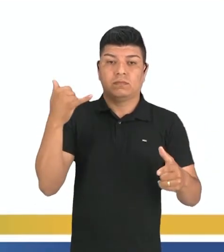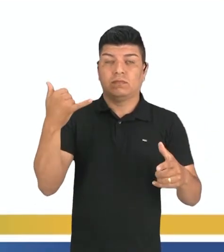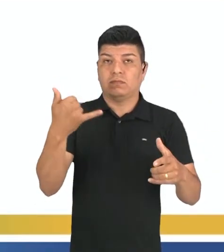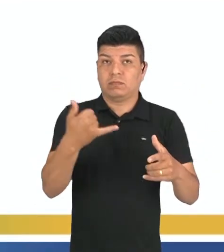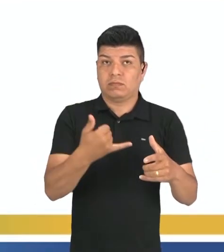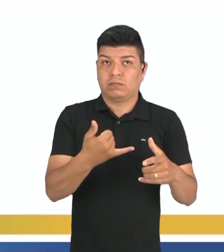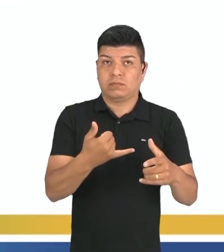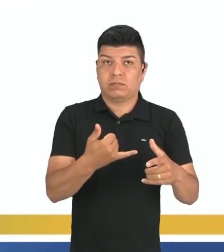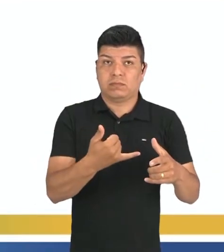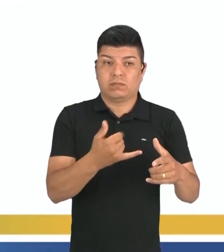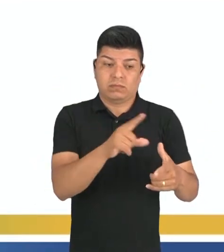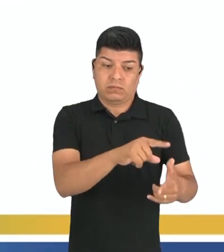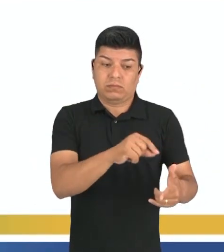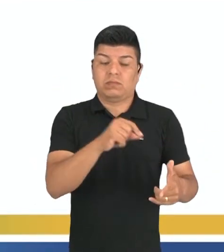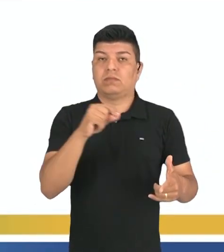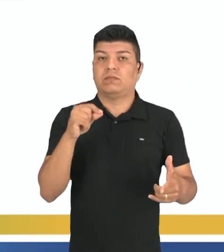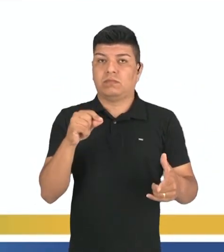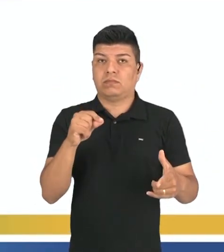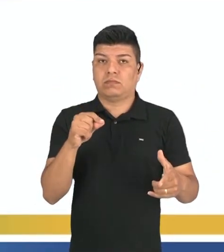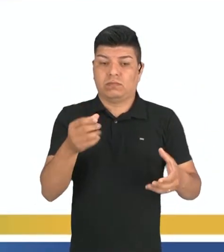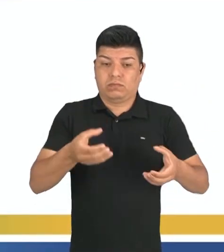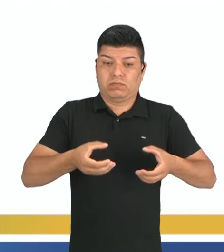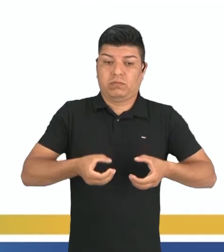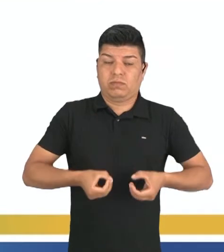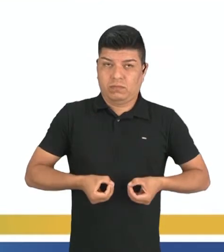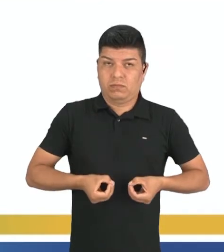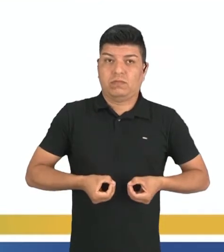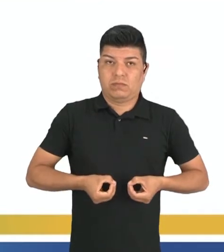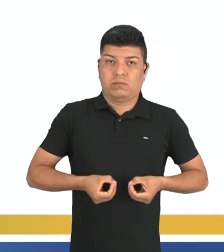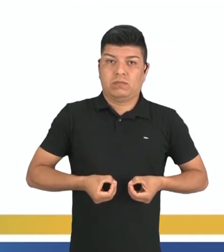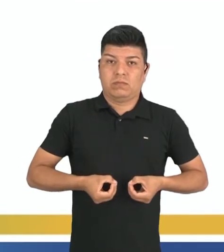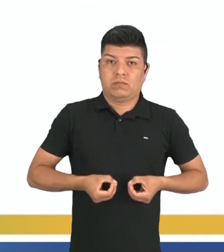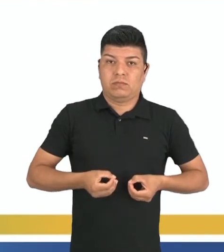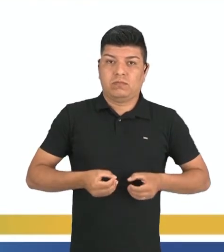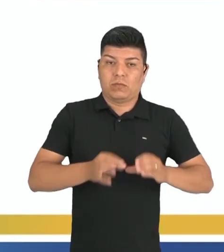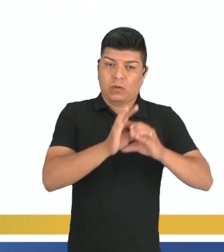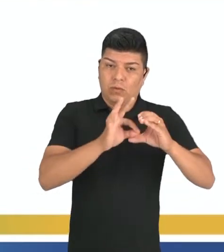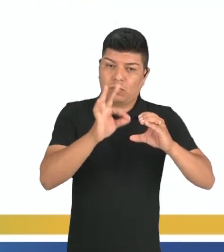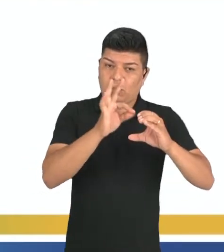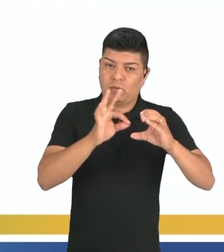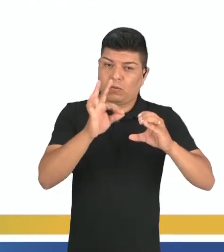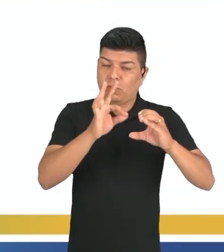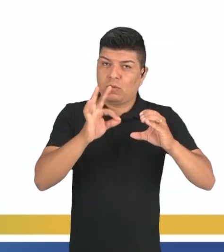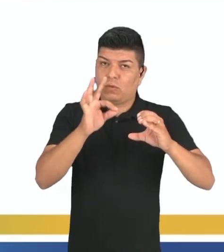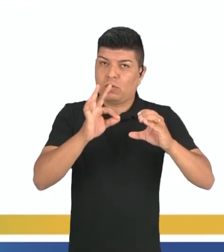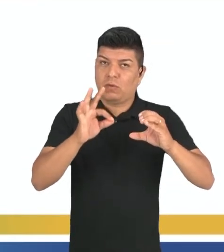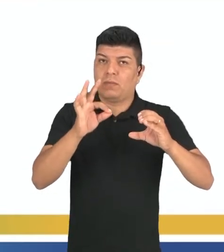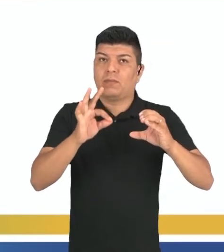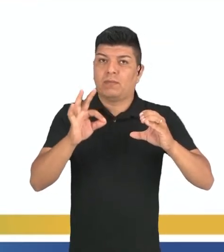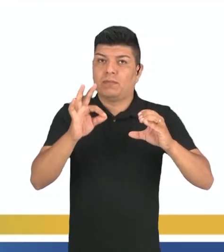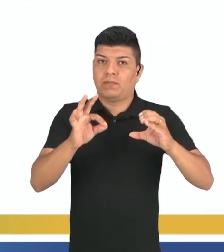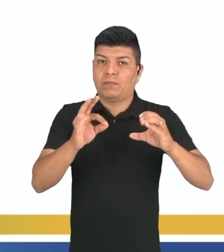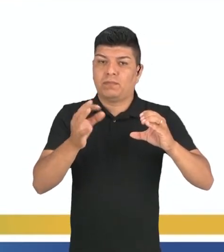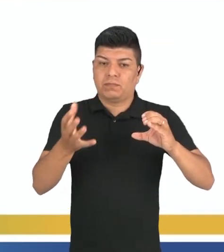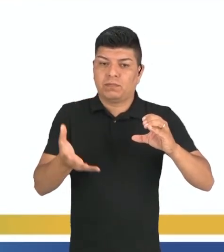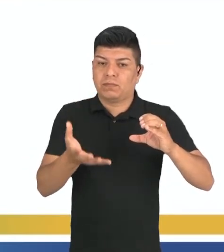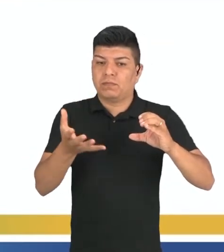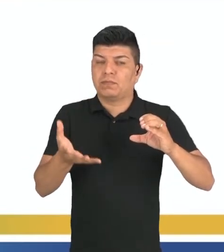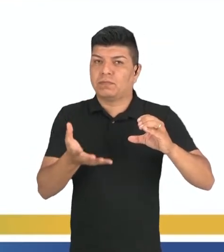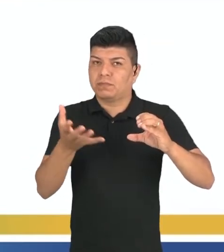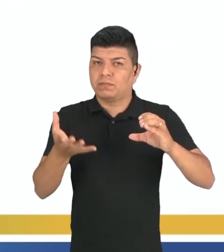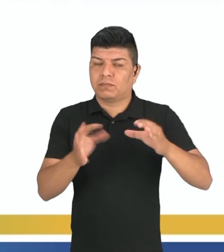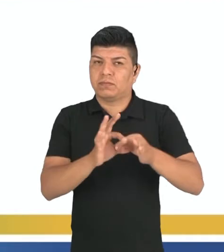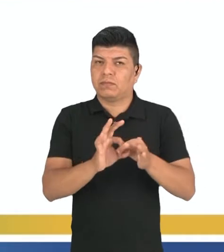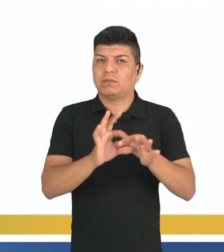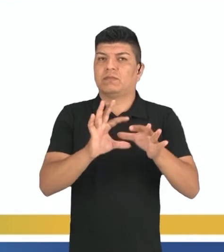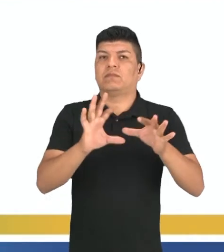vai selecionar no ovário aquele ovócito que esteja mais maduro e vai estimular o ovário a